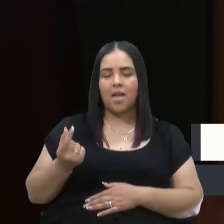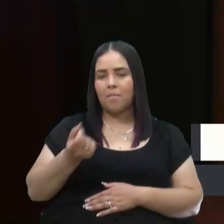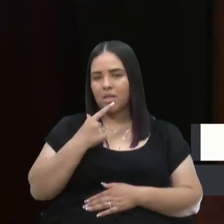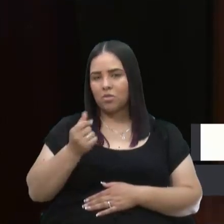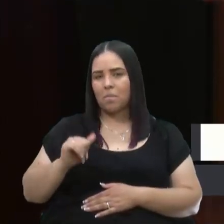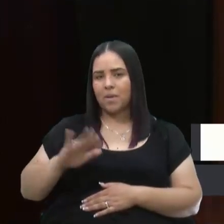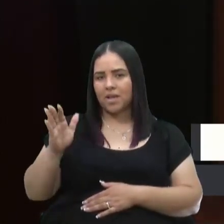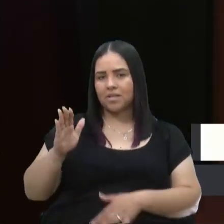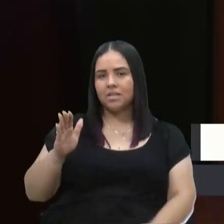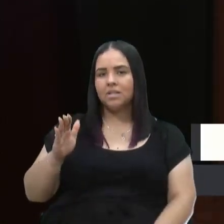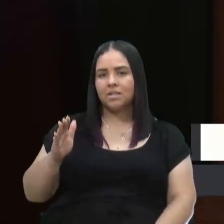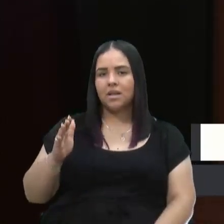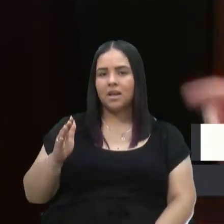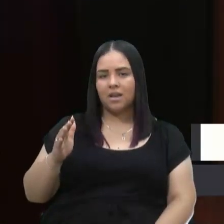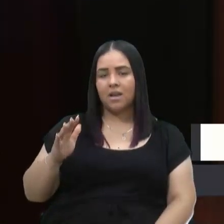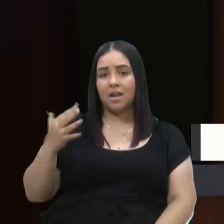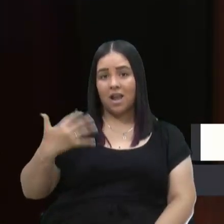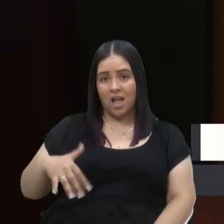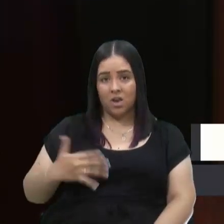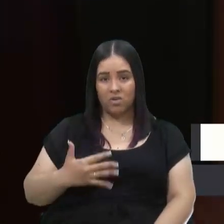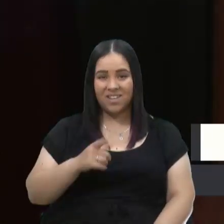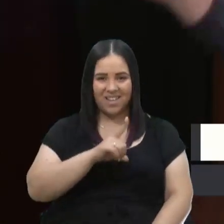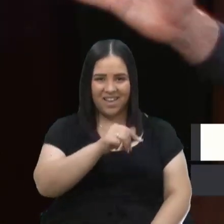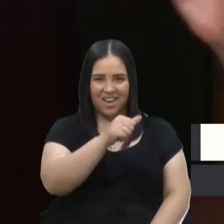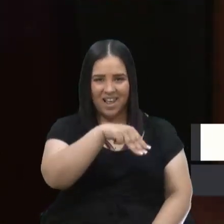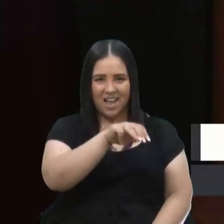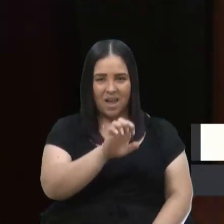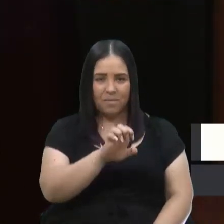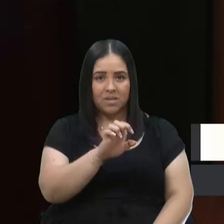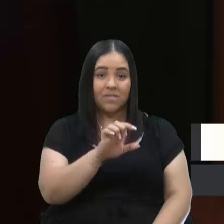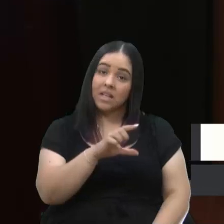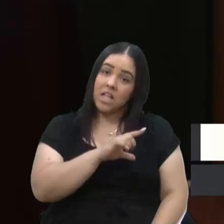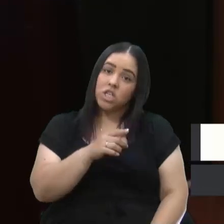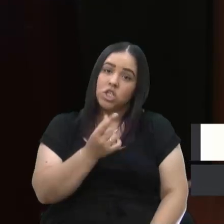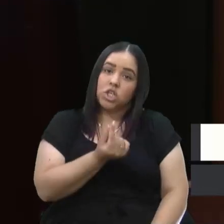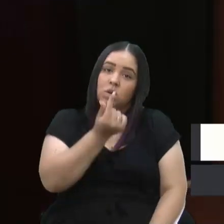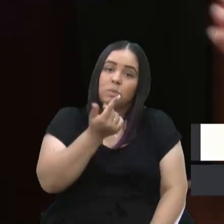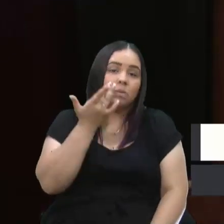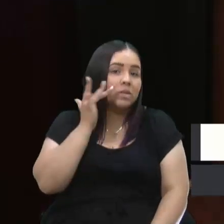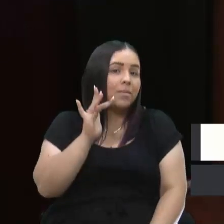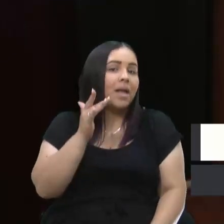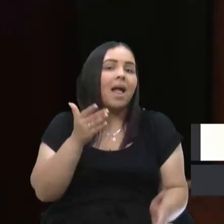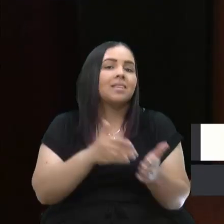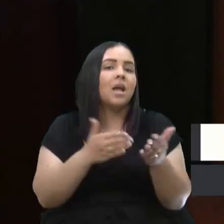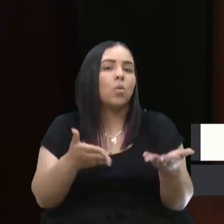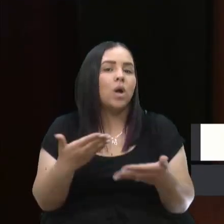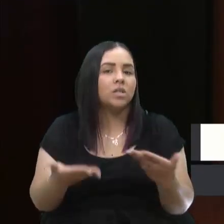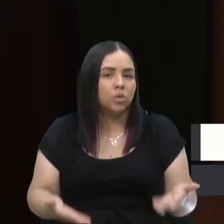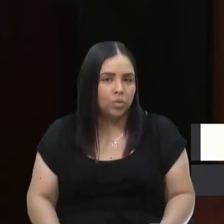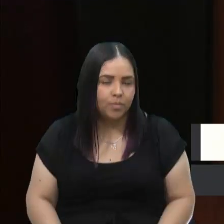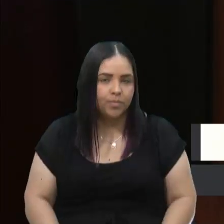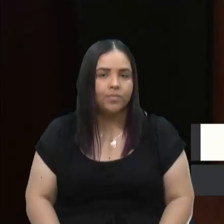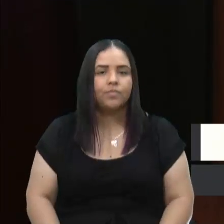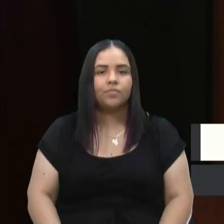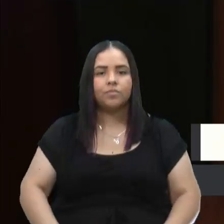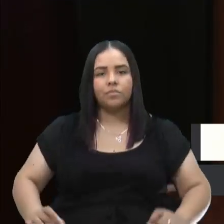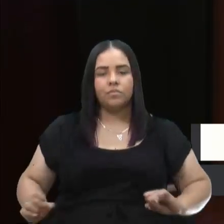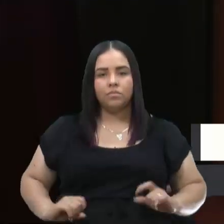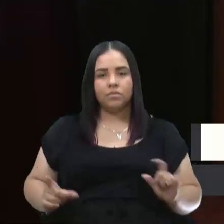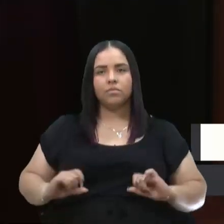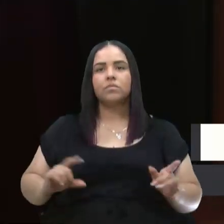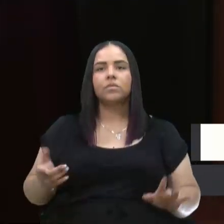têm aquele, o AMI. Agora vai ter dinheiro, a gente não sabe até quando, né? Então, se diminuiu. Gastos do